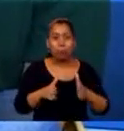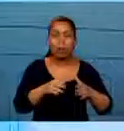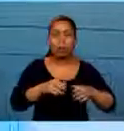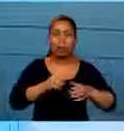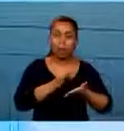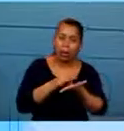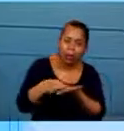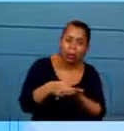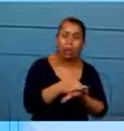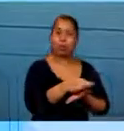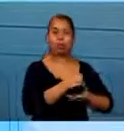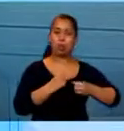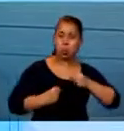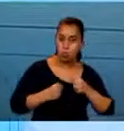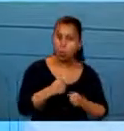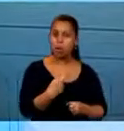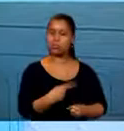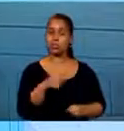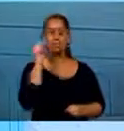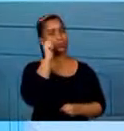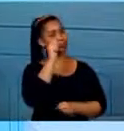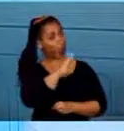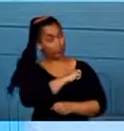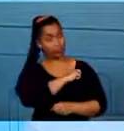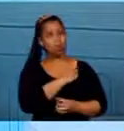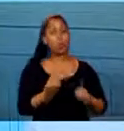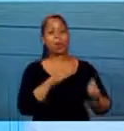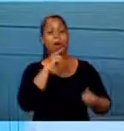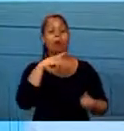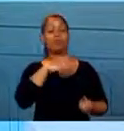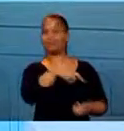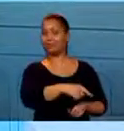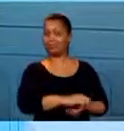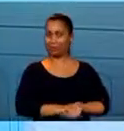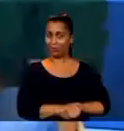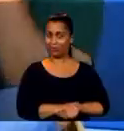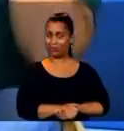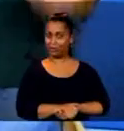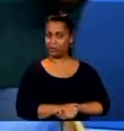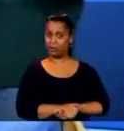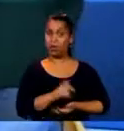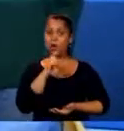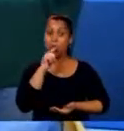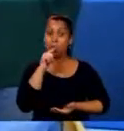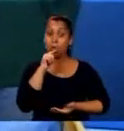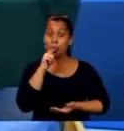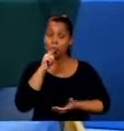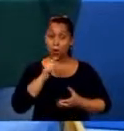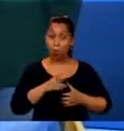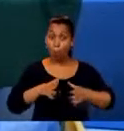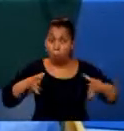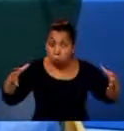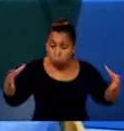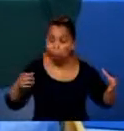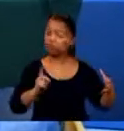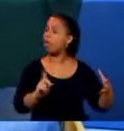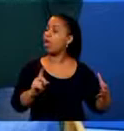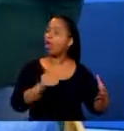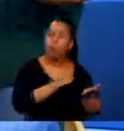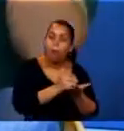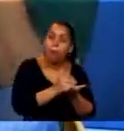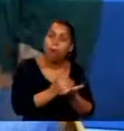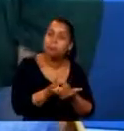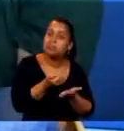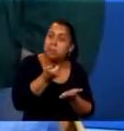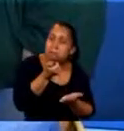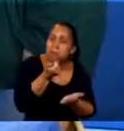onde vem essa água? Ela vem como o professor já me ensinou uma vez, ele falou, Paulo, um rio nunca começa grande, né? Ele